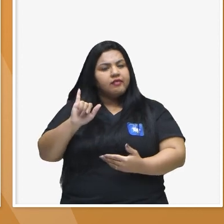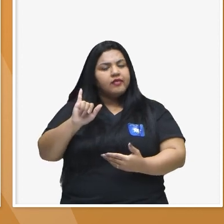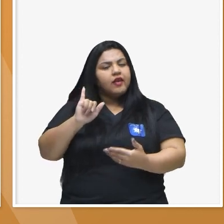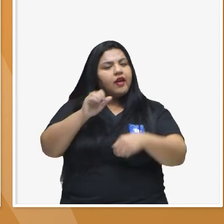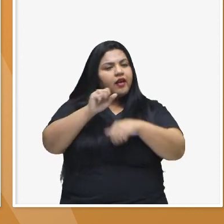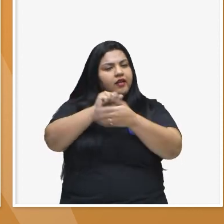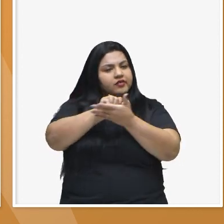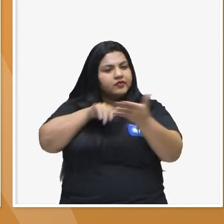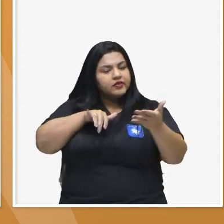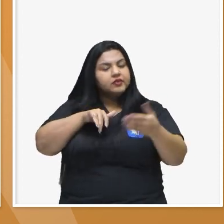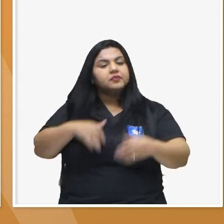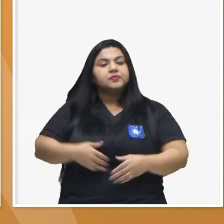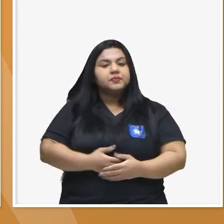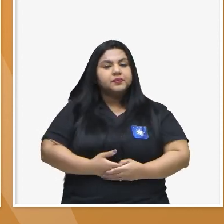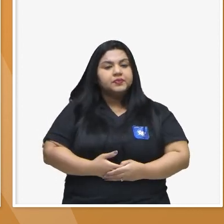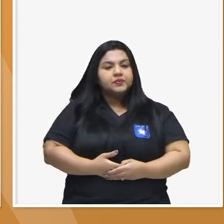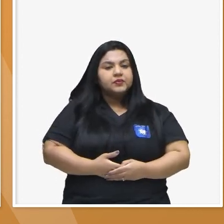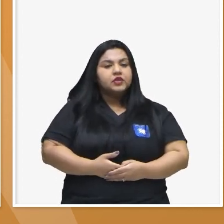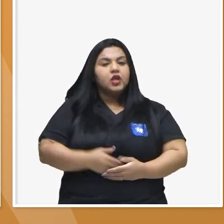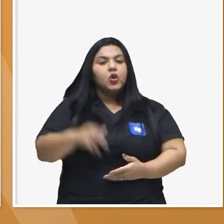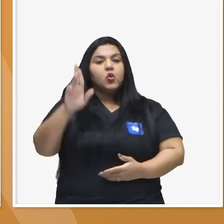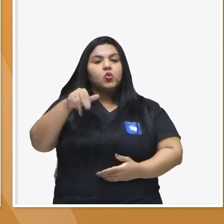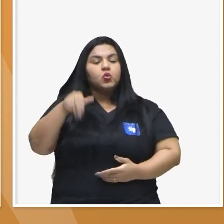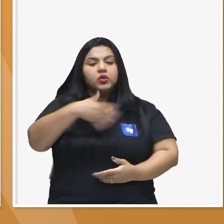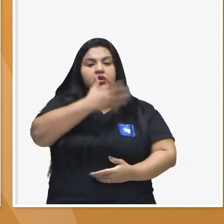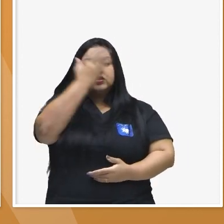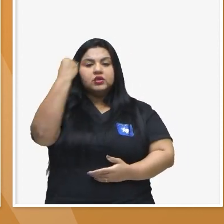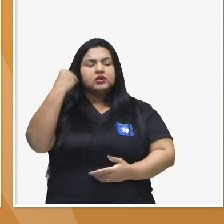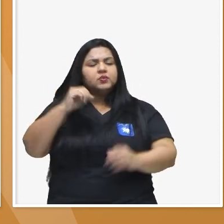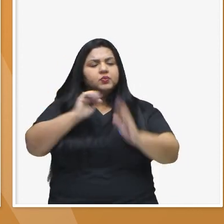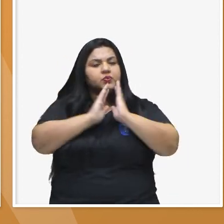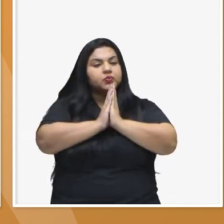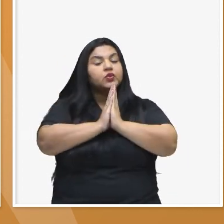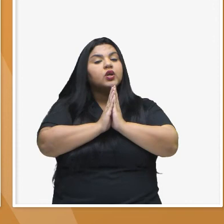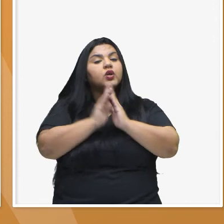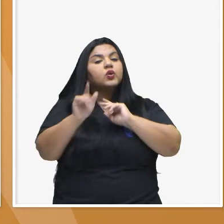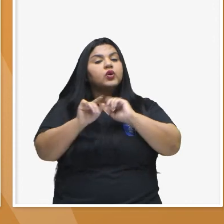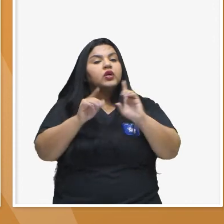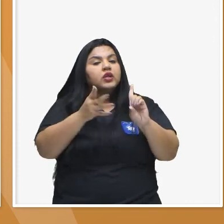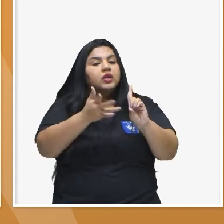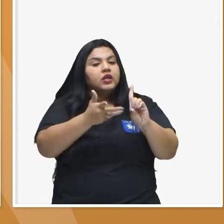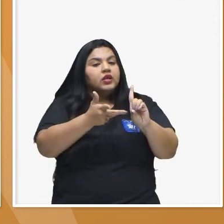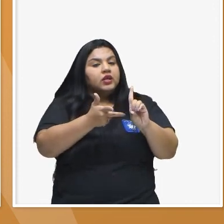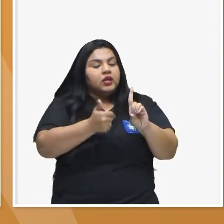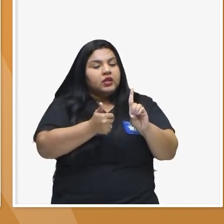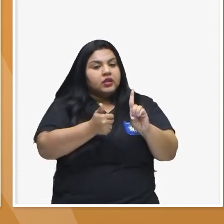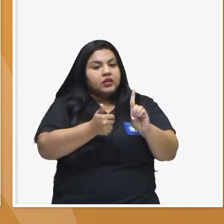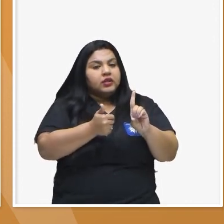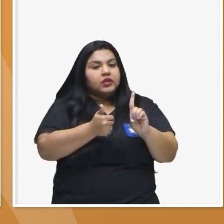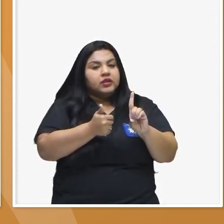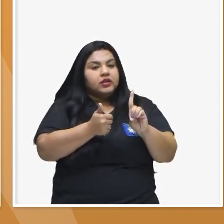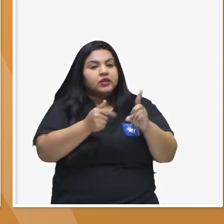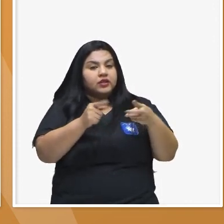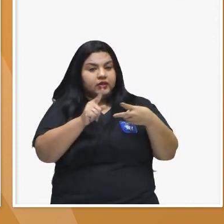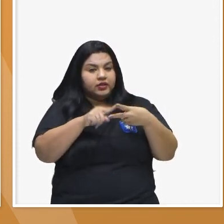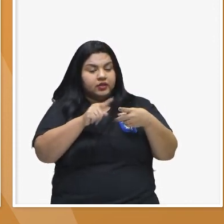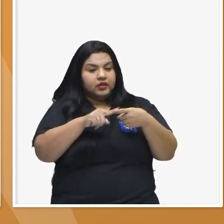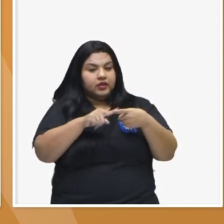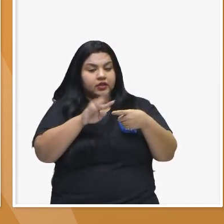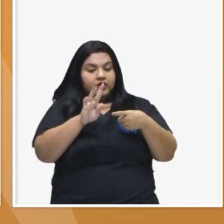questão aí, ó. Nunca esqueçam, tá? Da dialética dele. A tese, que é o espírito